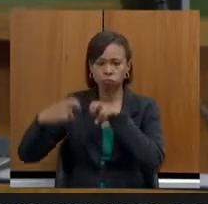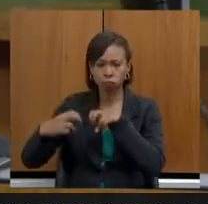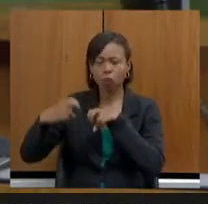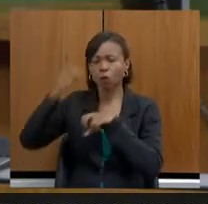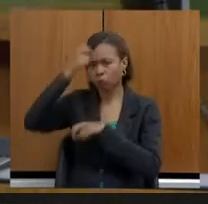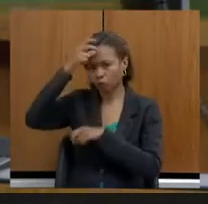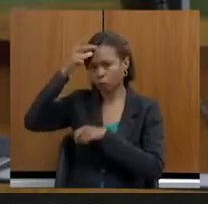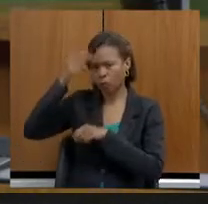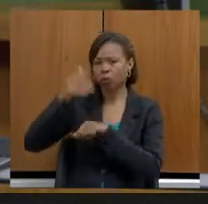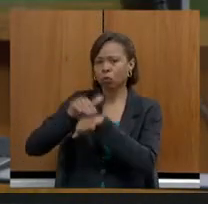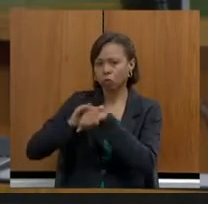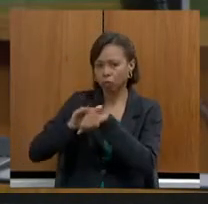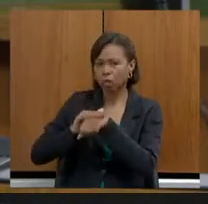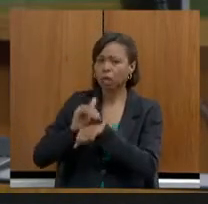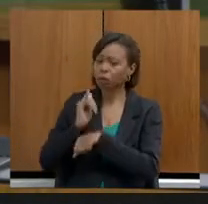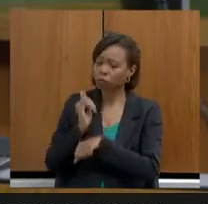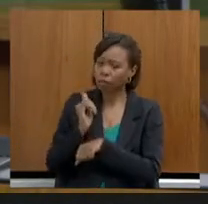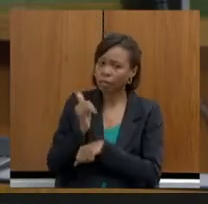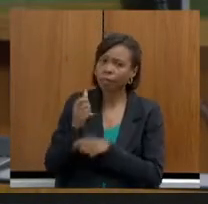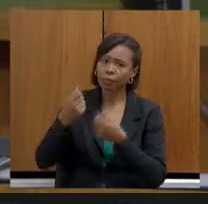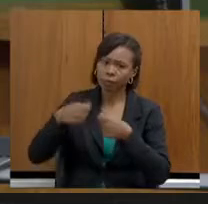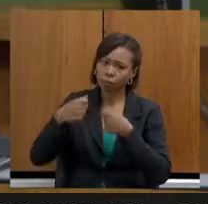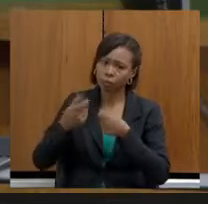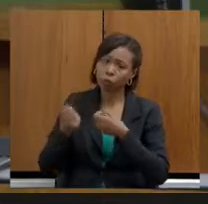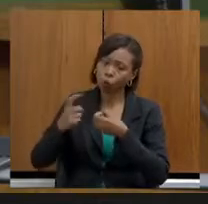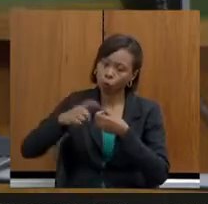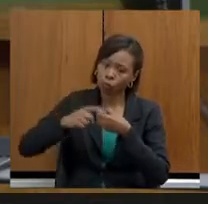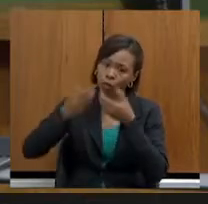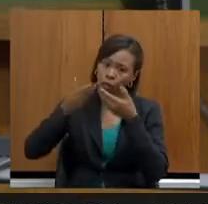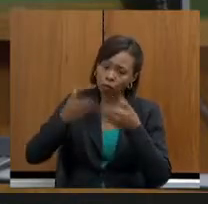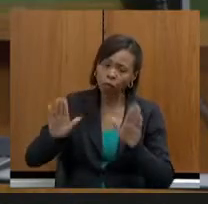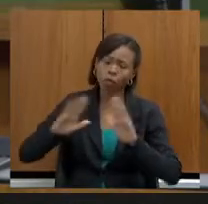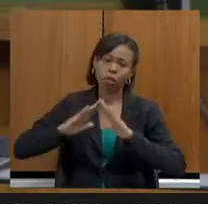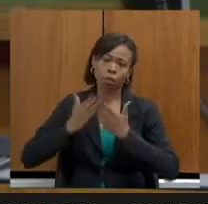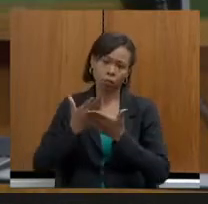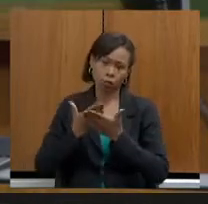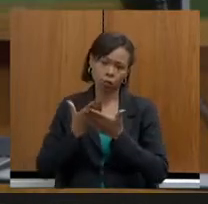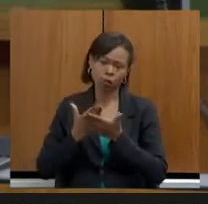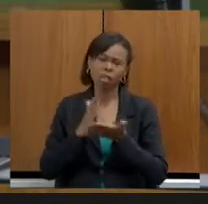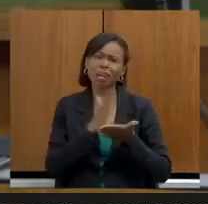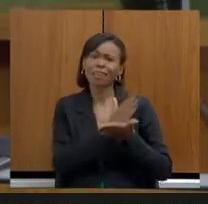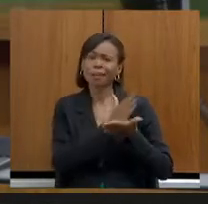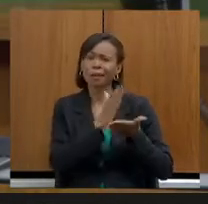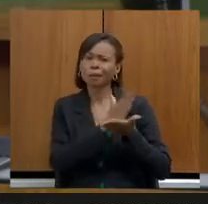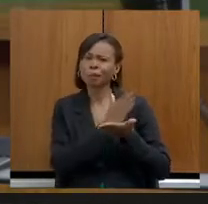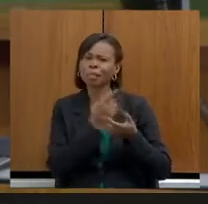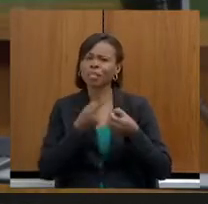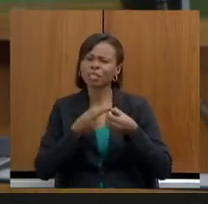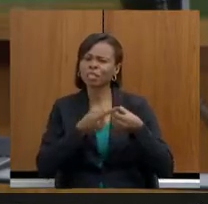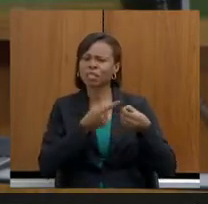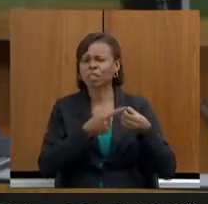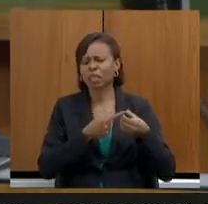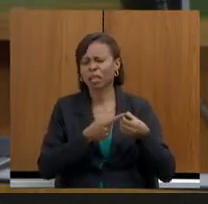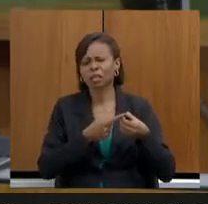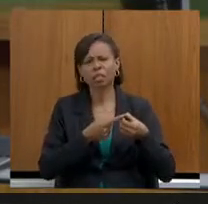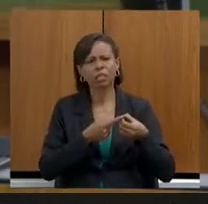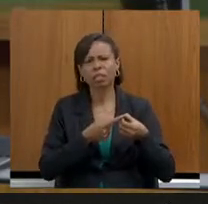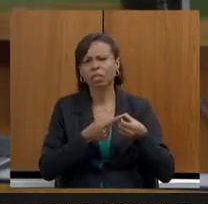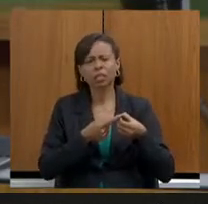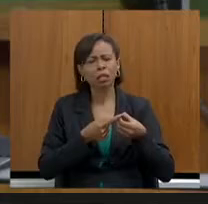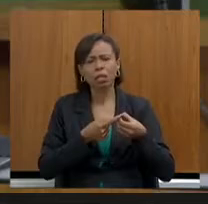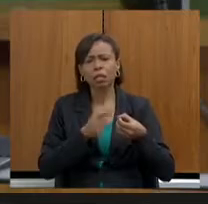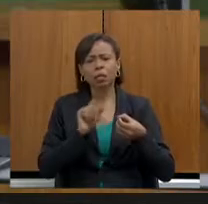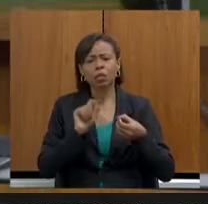mostrar para eles que importante que as escolas retornem e conheço também algumas cidades que ainda deixa mais triste mesmo é que saber que as